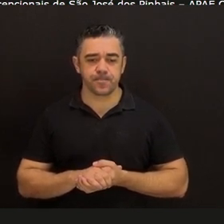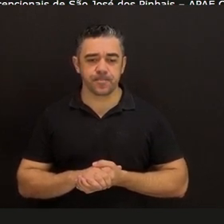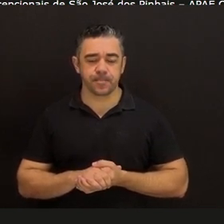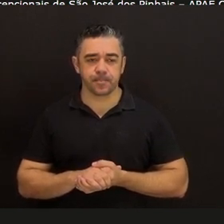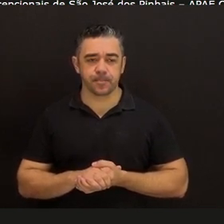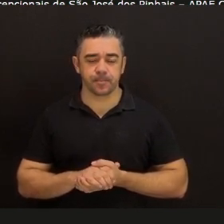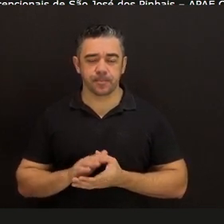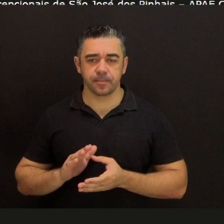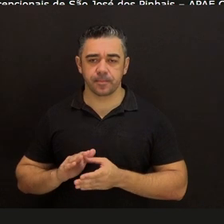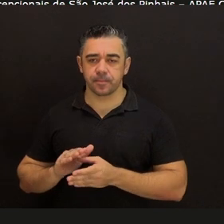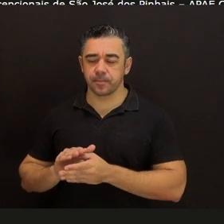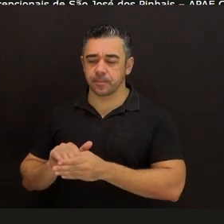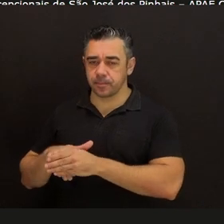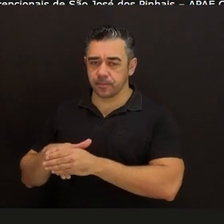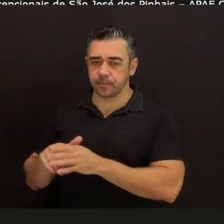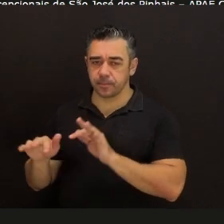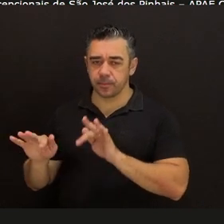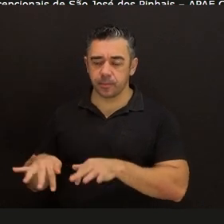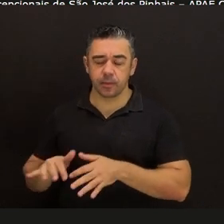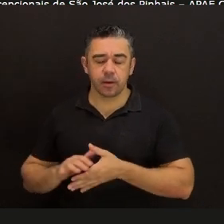votação encerrada